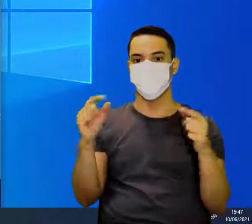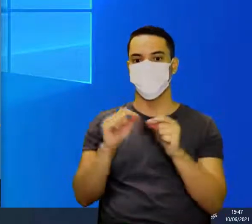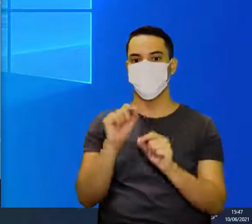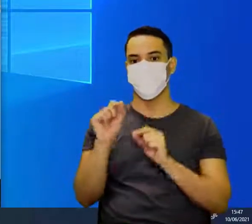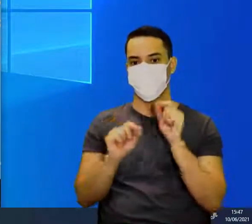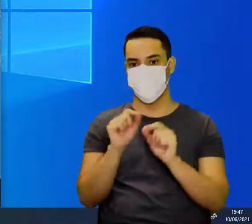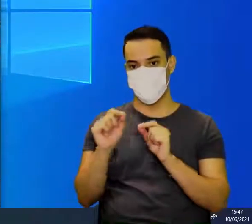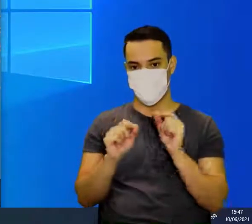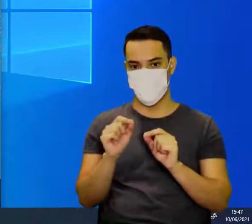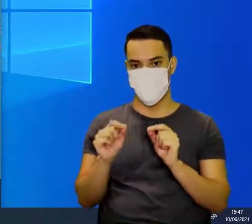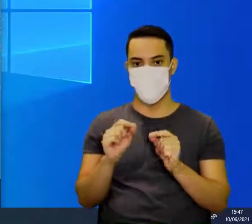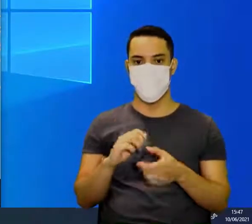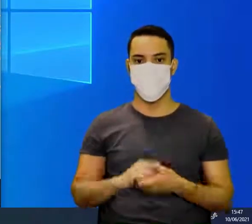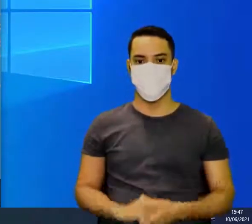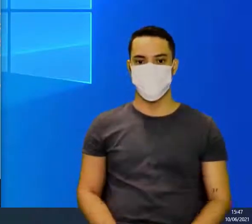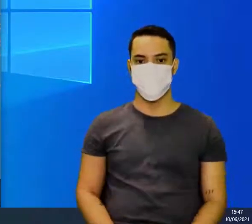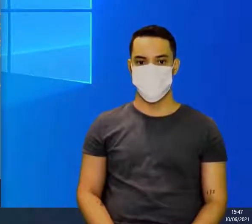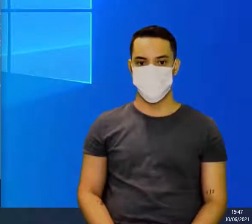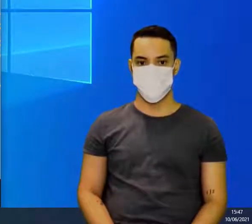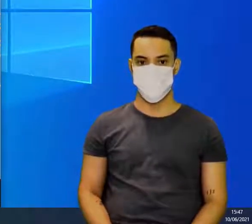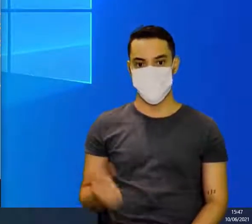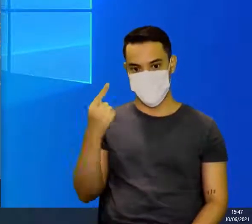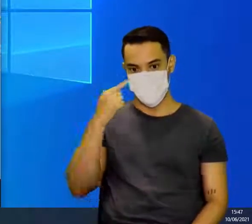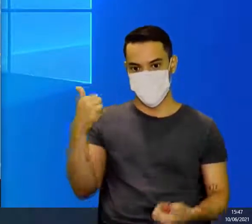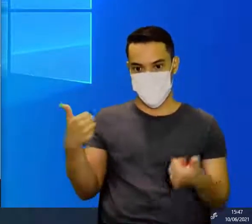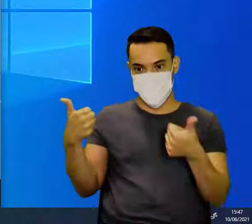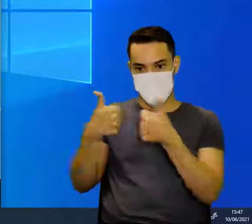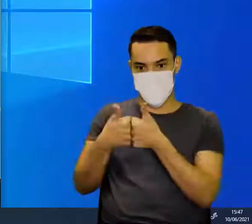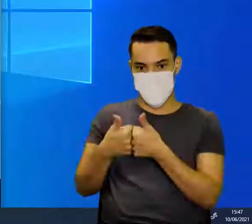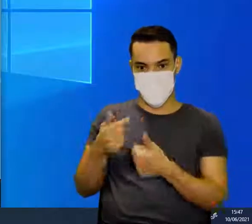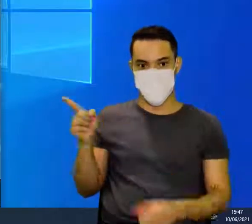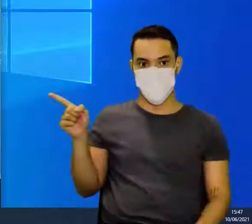ímã, ó, eu vou aproximar aqui, ó.